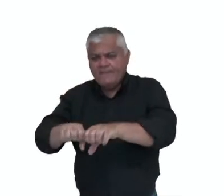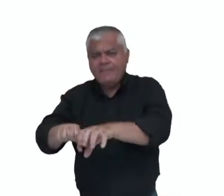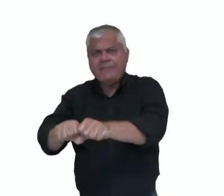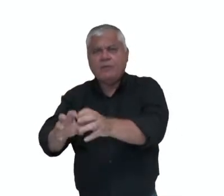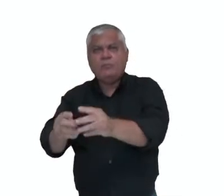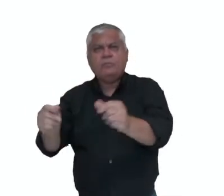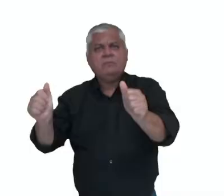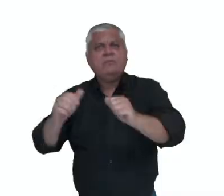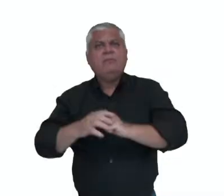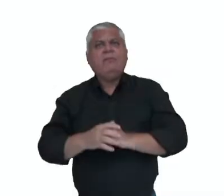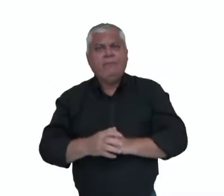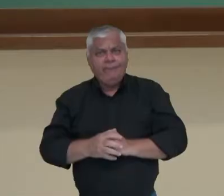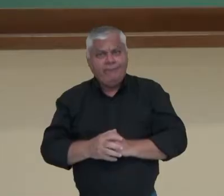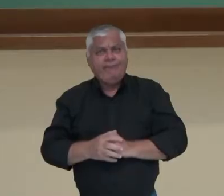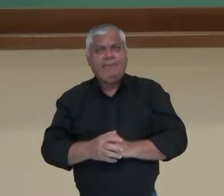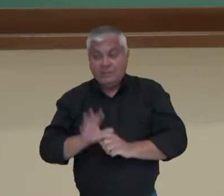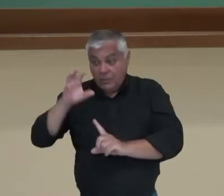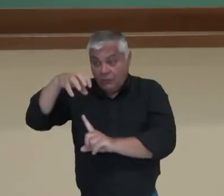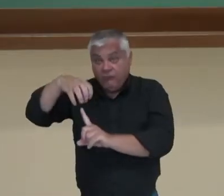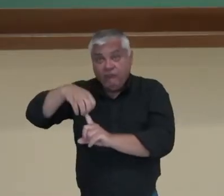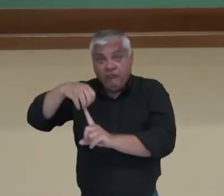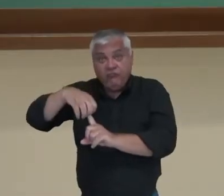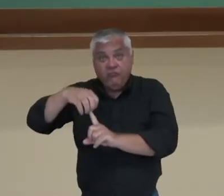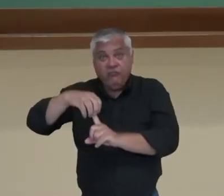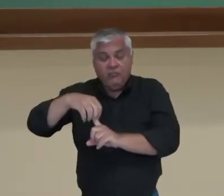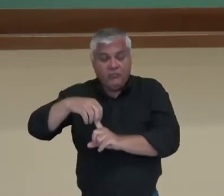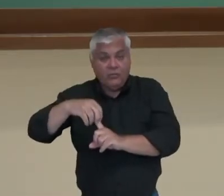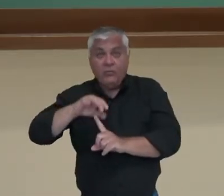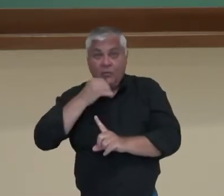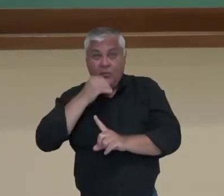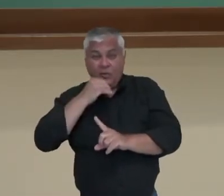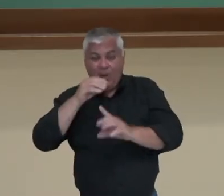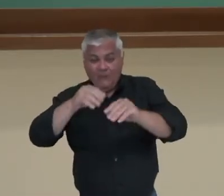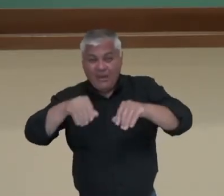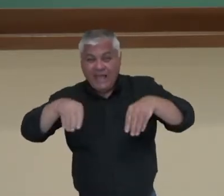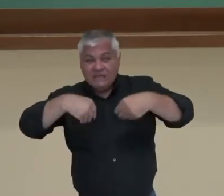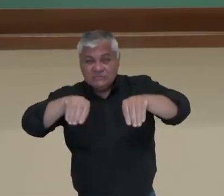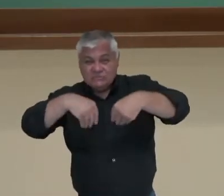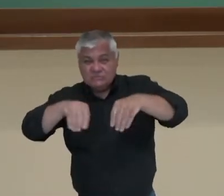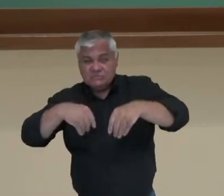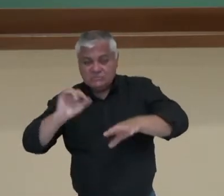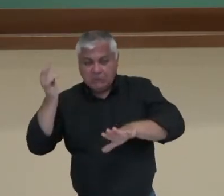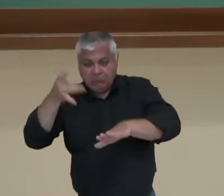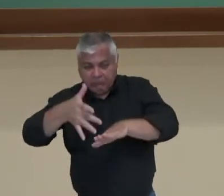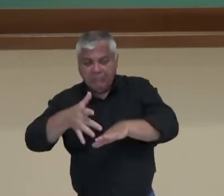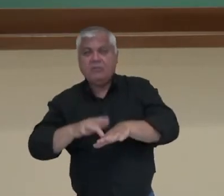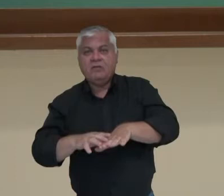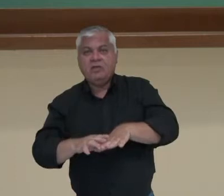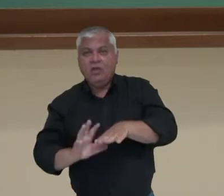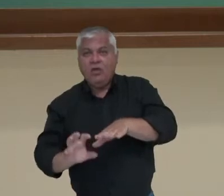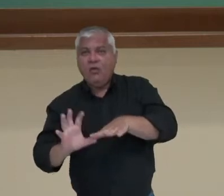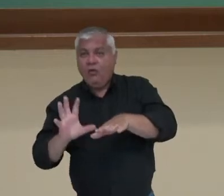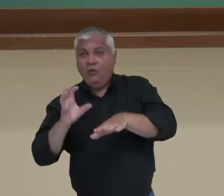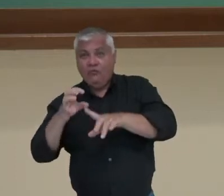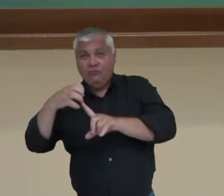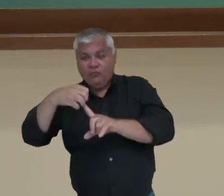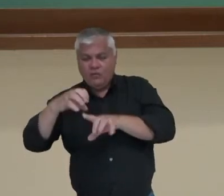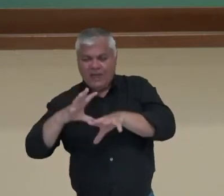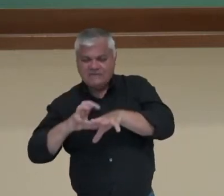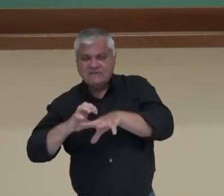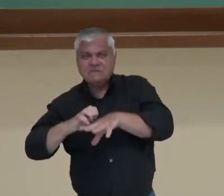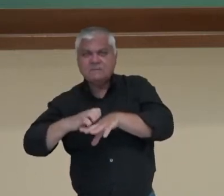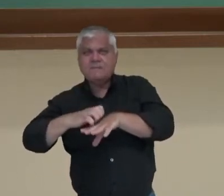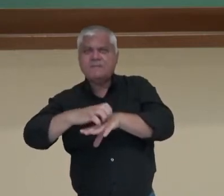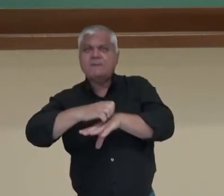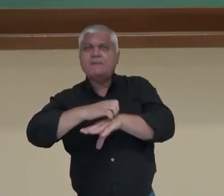papel dos fungos na natureza a gente já conhece que eles fazem a degradação, né, da matéria orgânica morta, mas é matéria orgânica. E olha